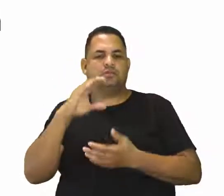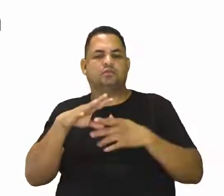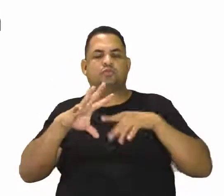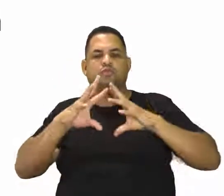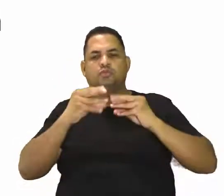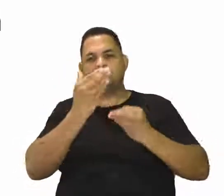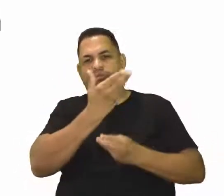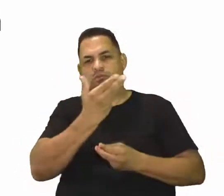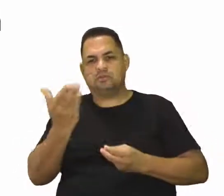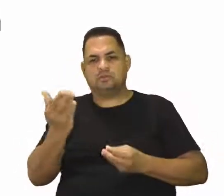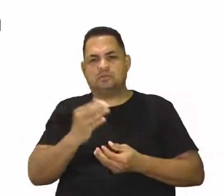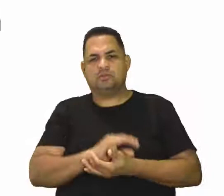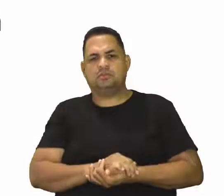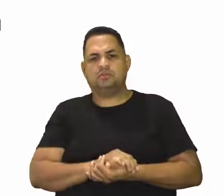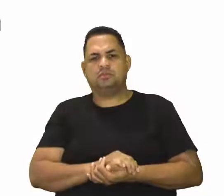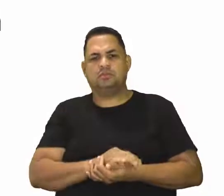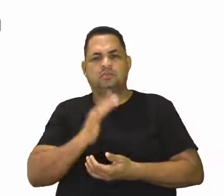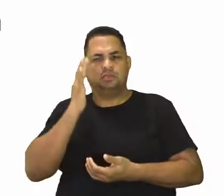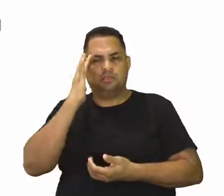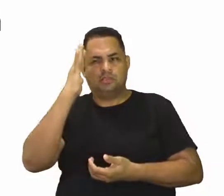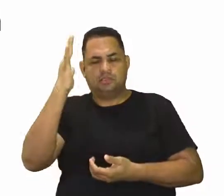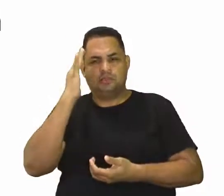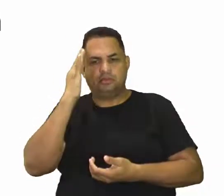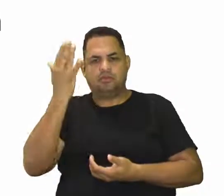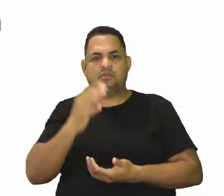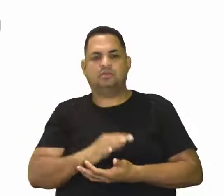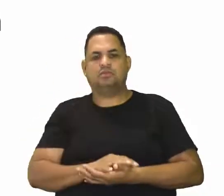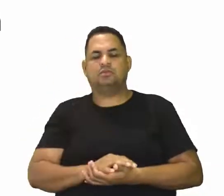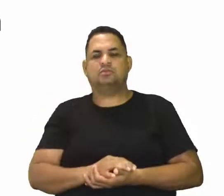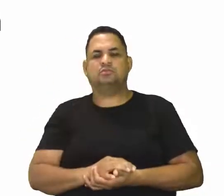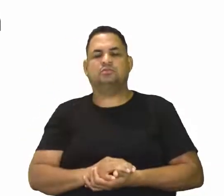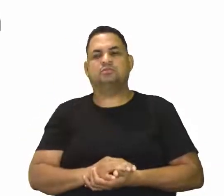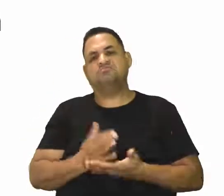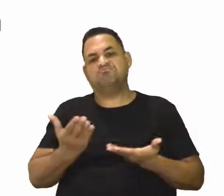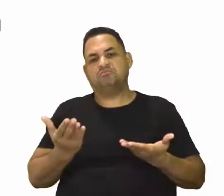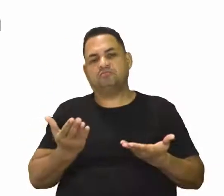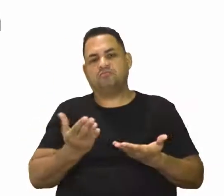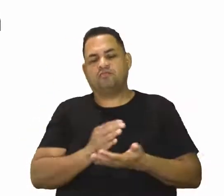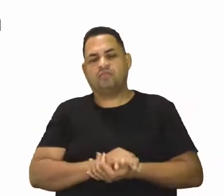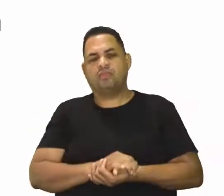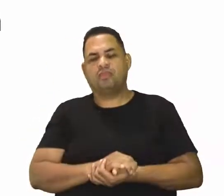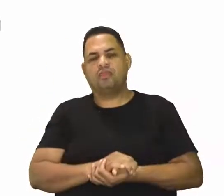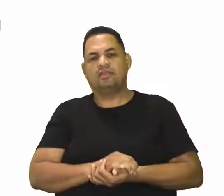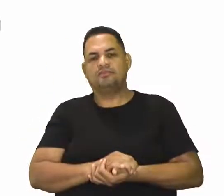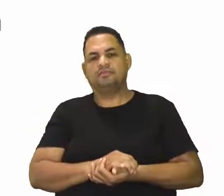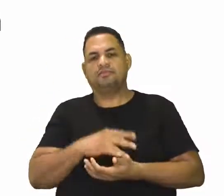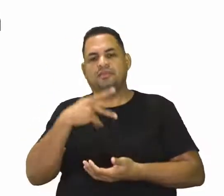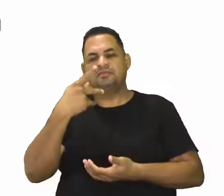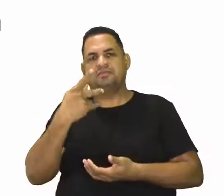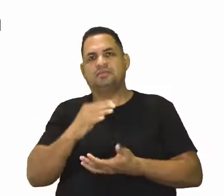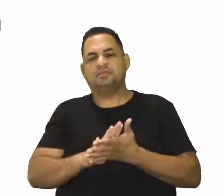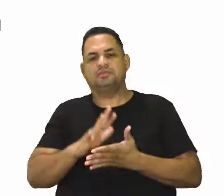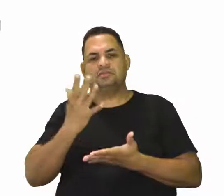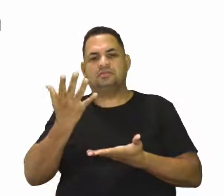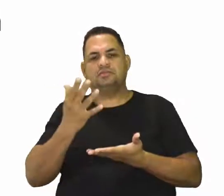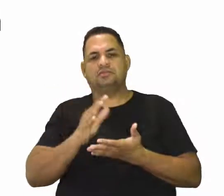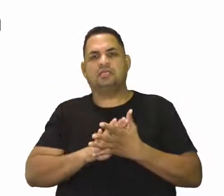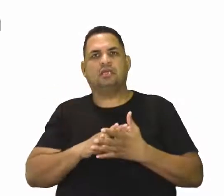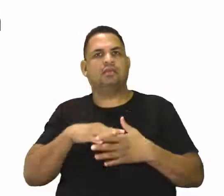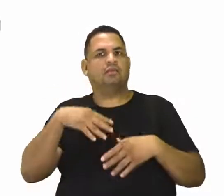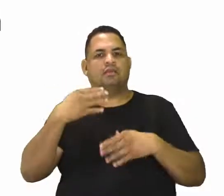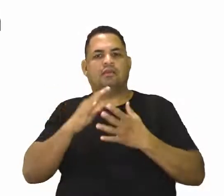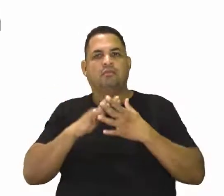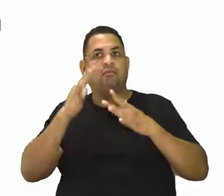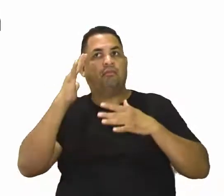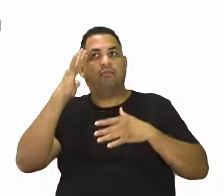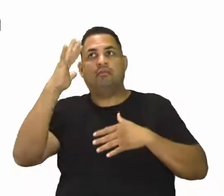mas tudo isso são teorias eu vou eu não falaria Teoria da Conspiração falou que ela tá viajando